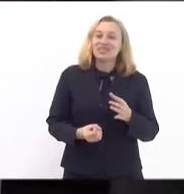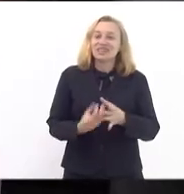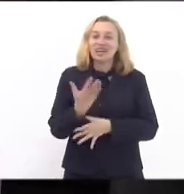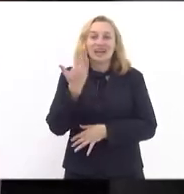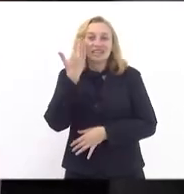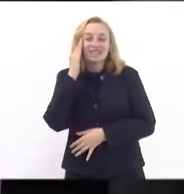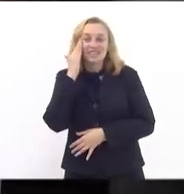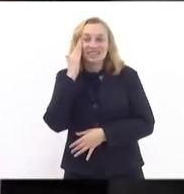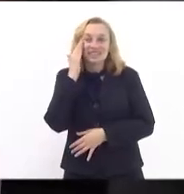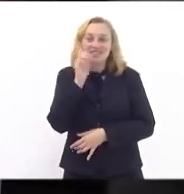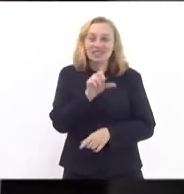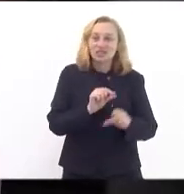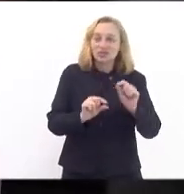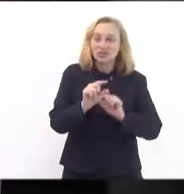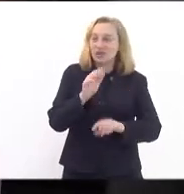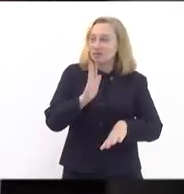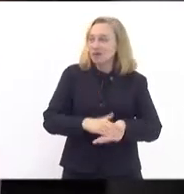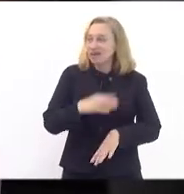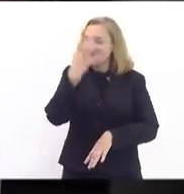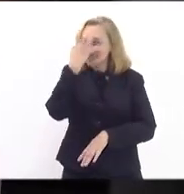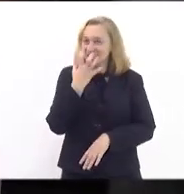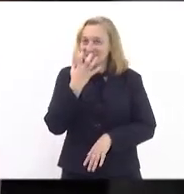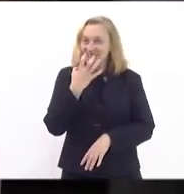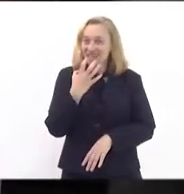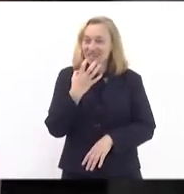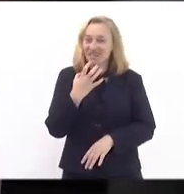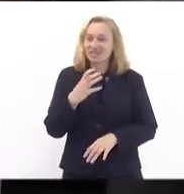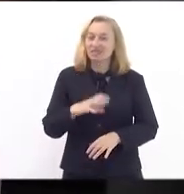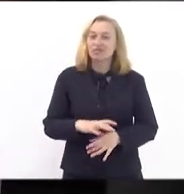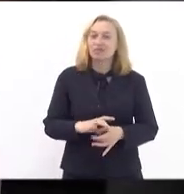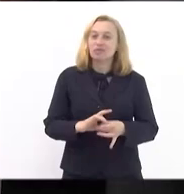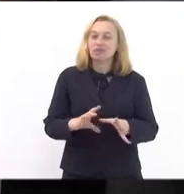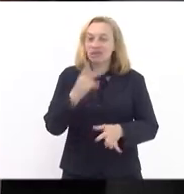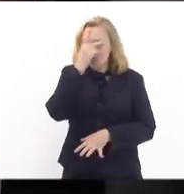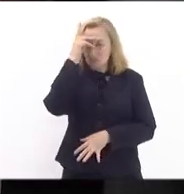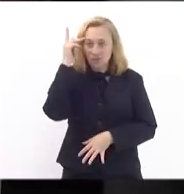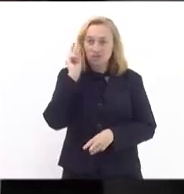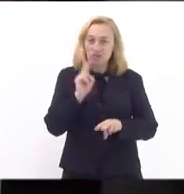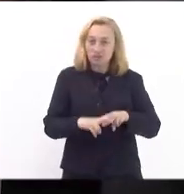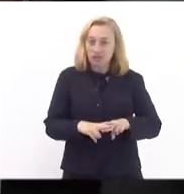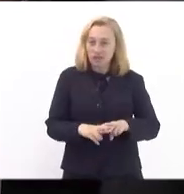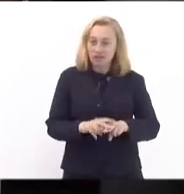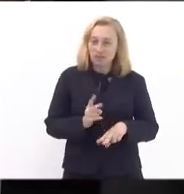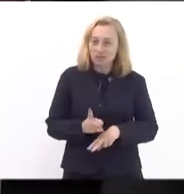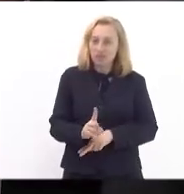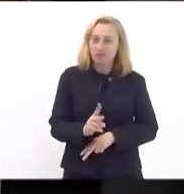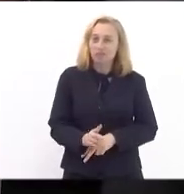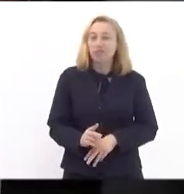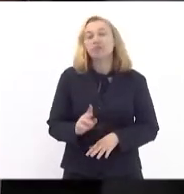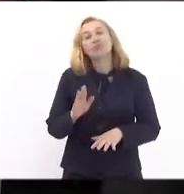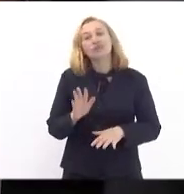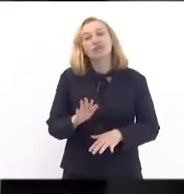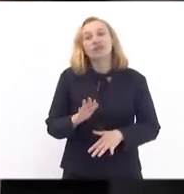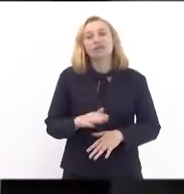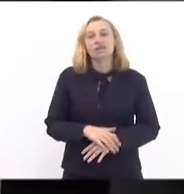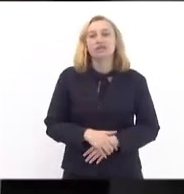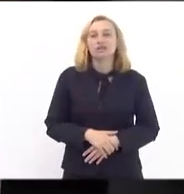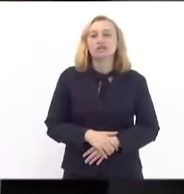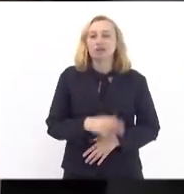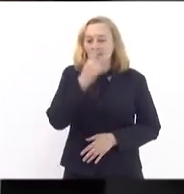da decisão mais grave que permita com que essas pessoas fiquem presas então só para dizer que de alguma maneira